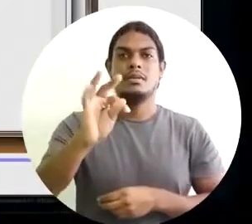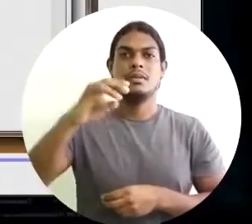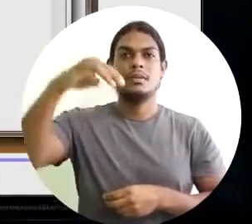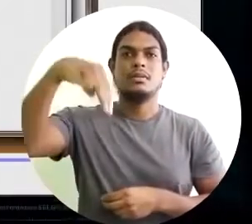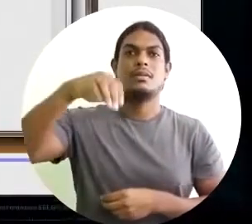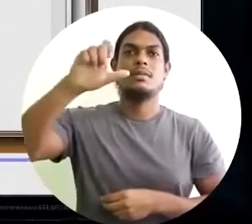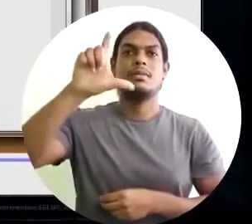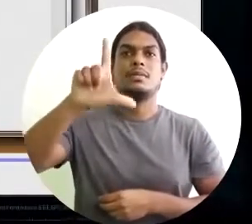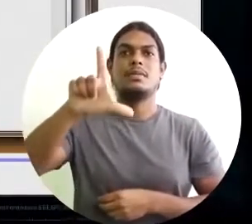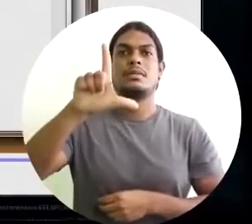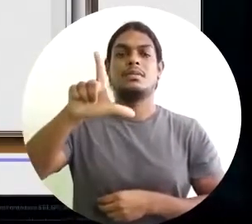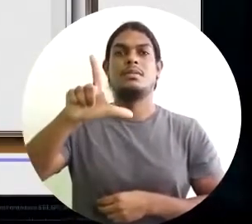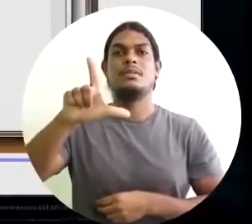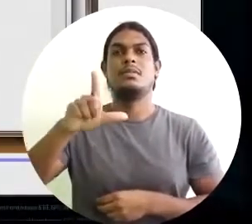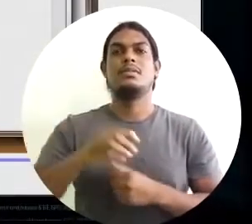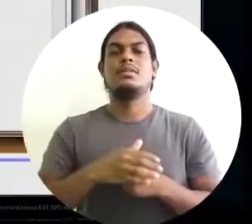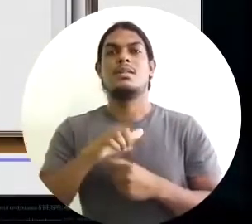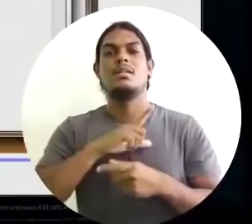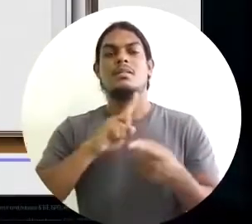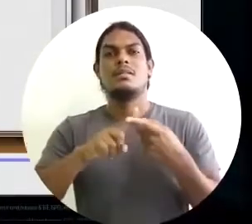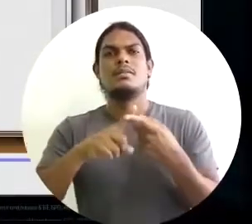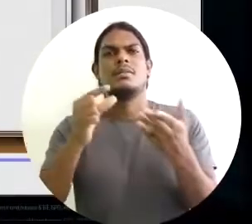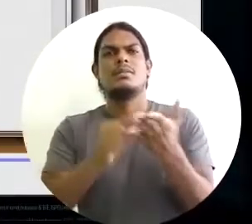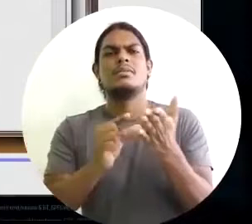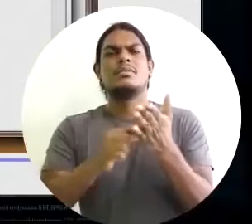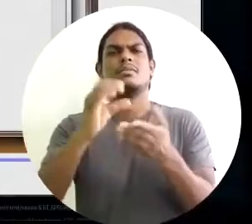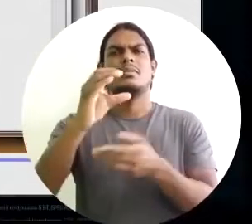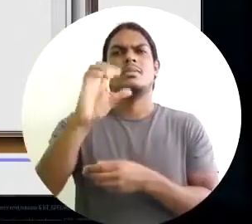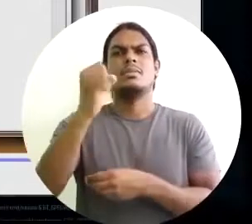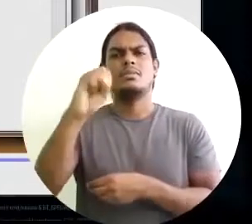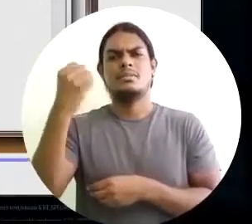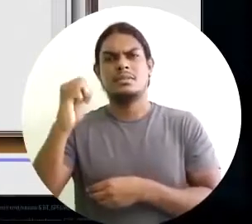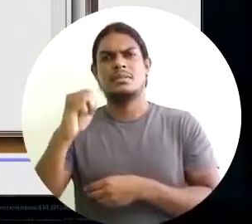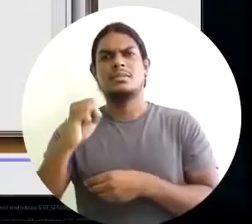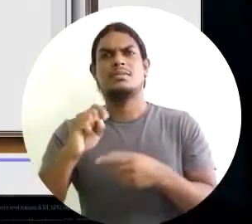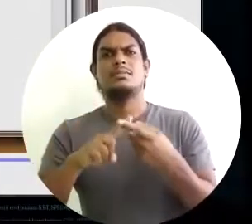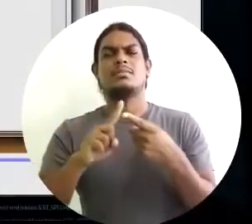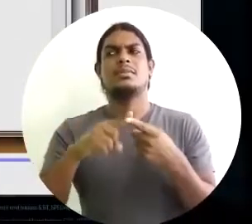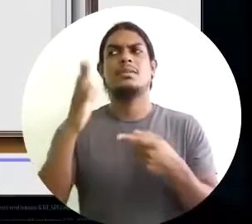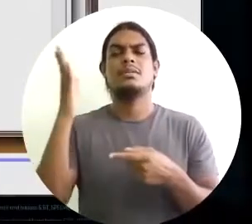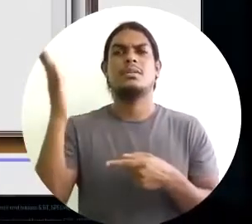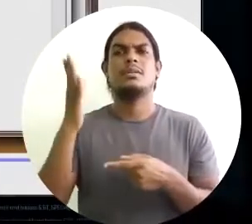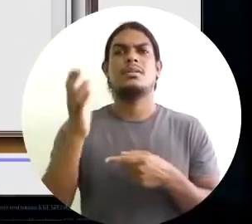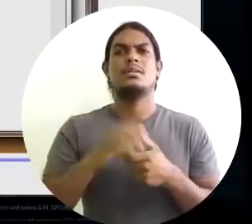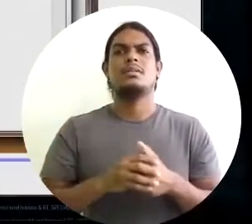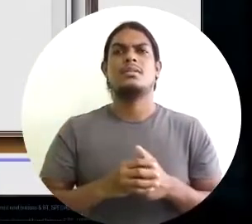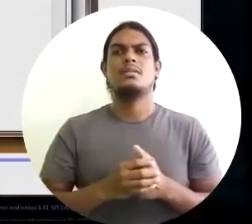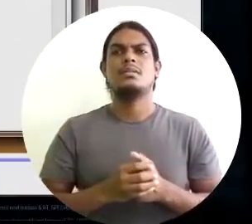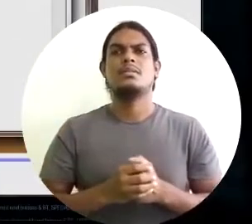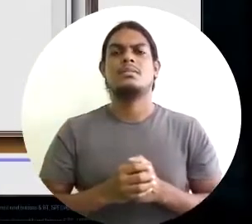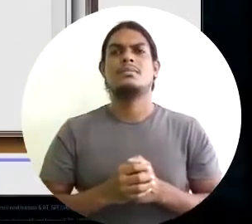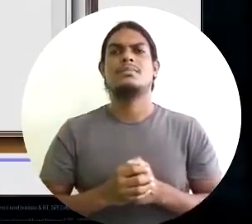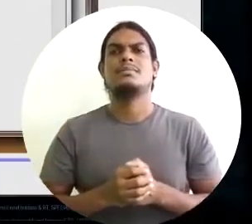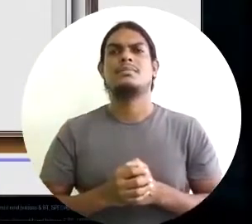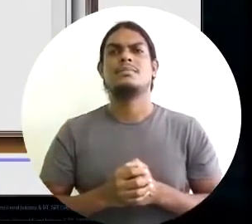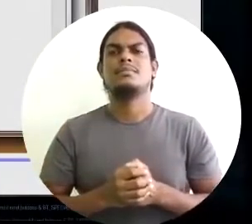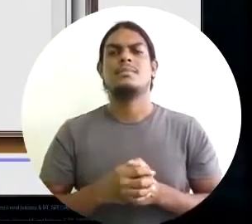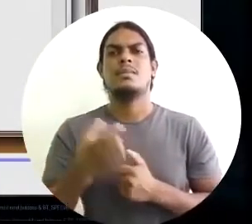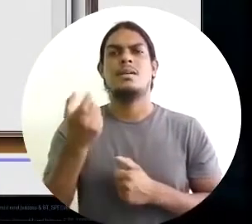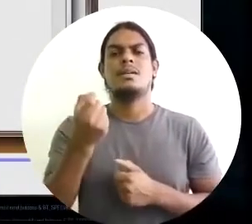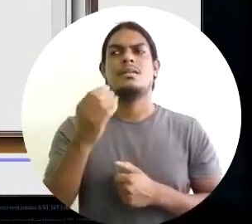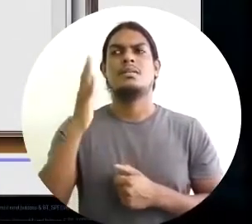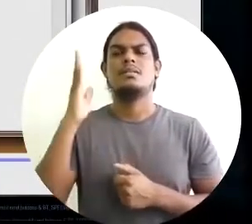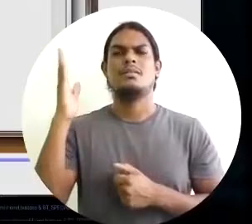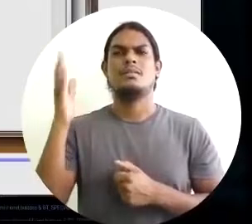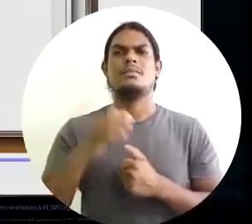arquivo HTML, a gente tem o arquivo CSS, a linhazinha que está destacada é o que une um com o outro, a gente vai ver isso melhor na